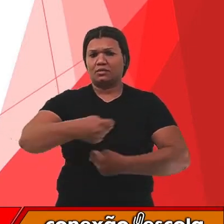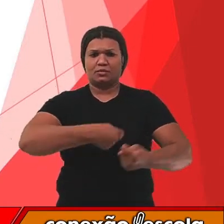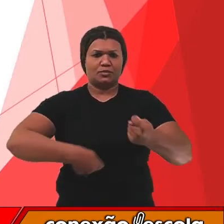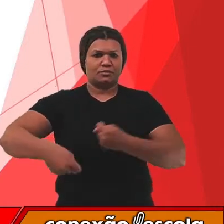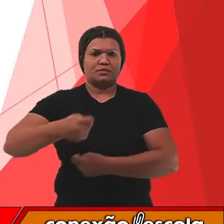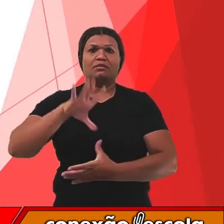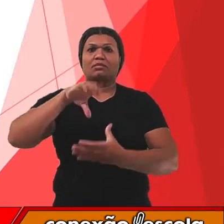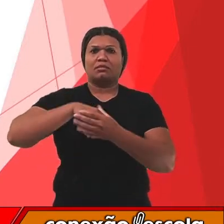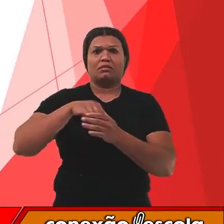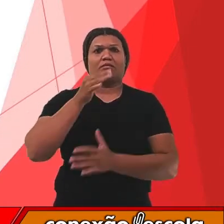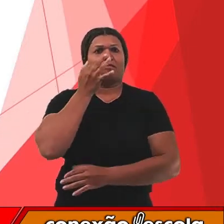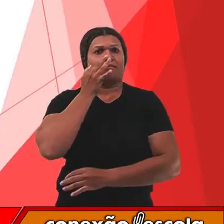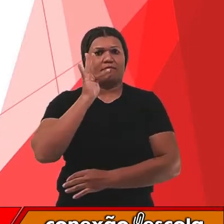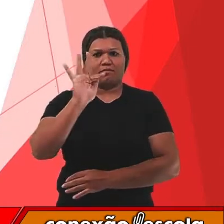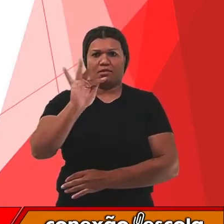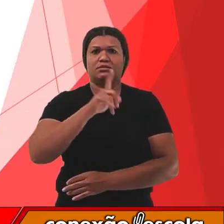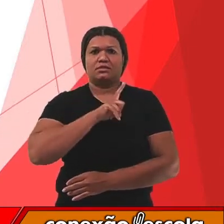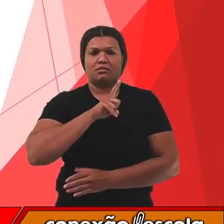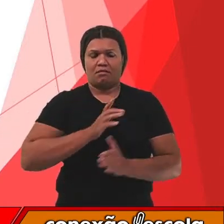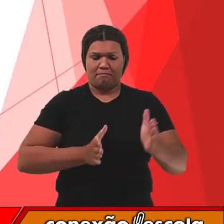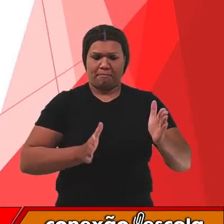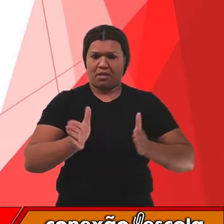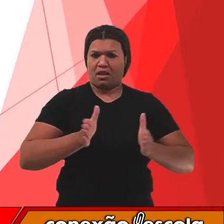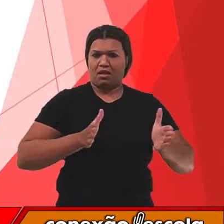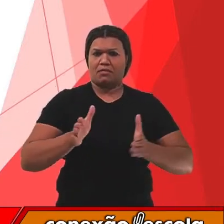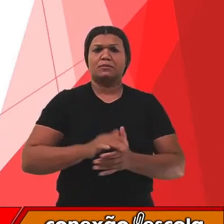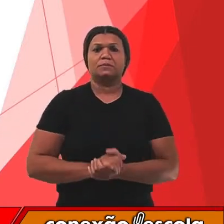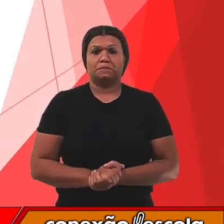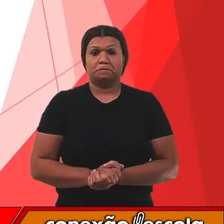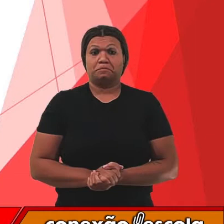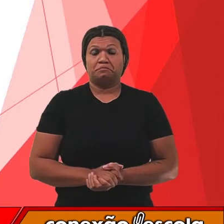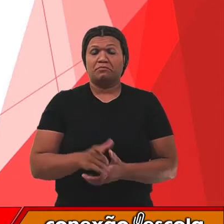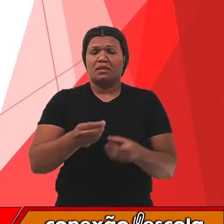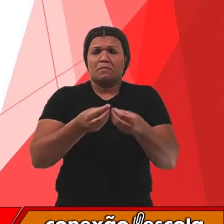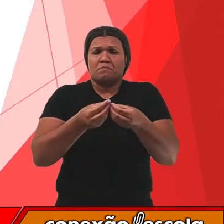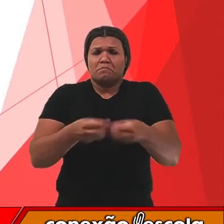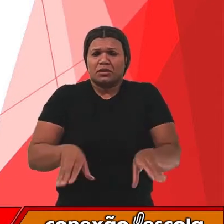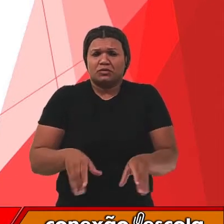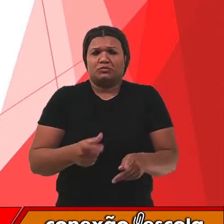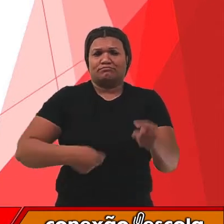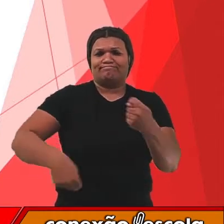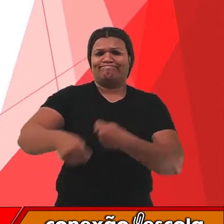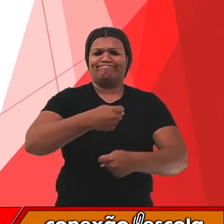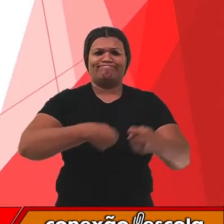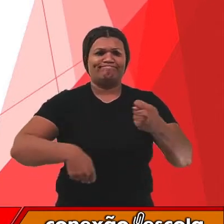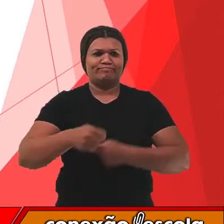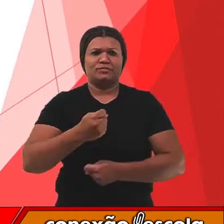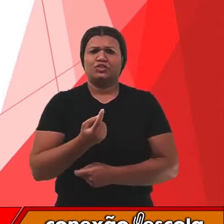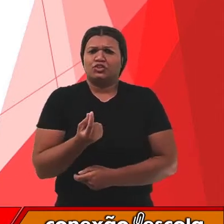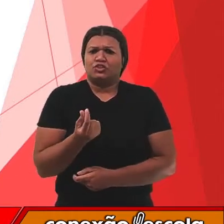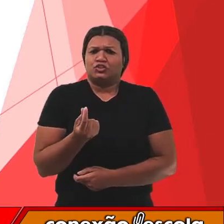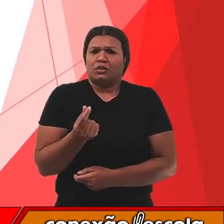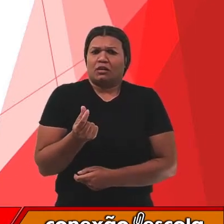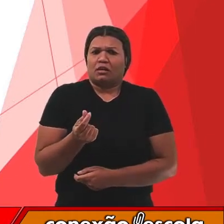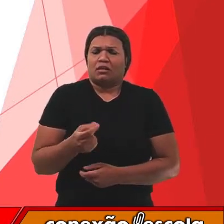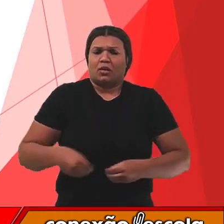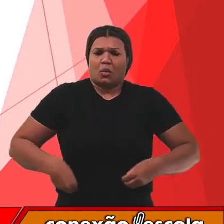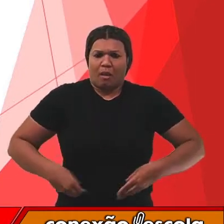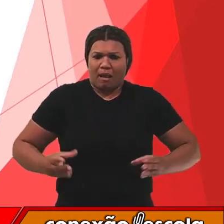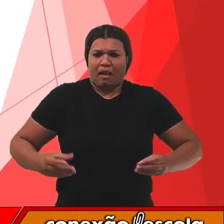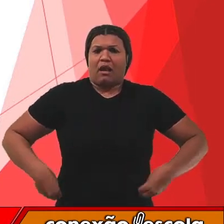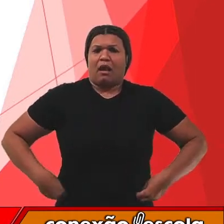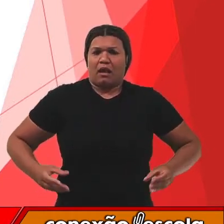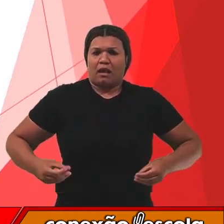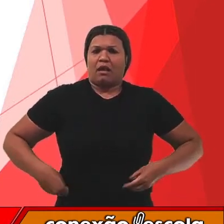que a França tinha nesse período. Esse prejuízo econômico, ou seja, a quantidade de dinheiro que se